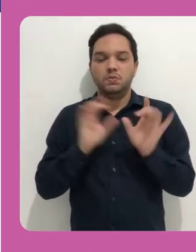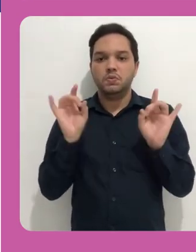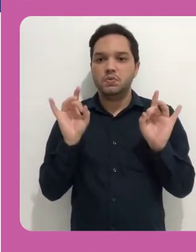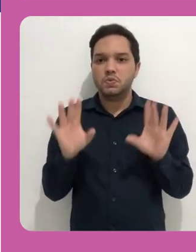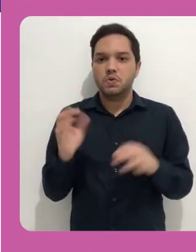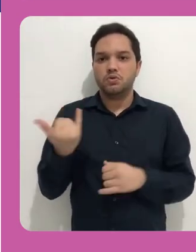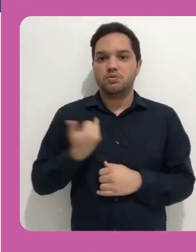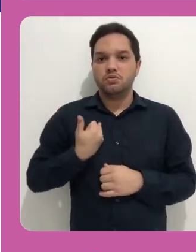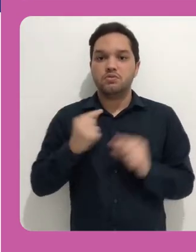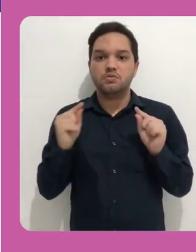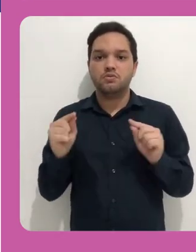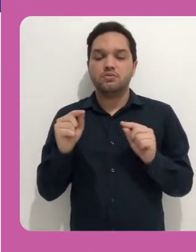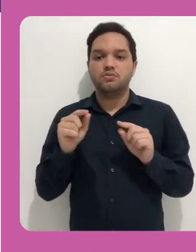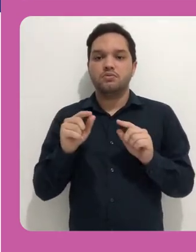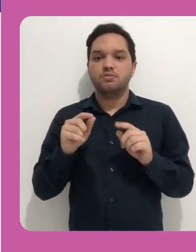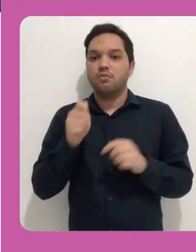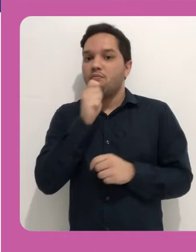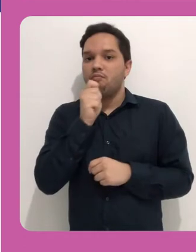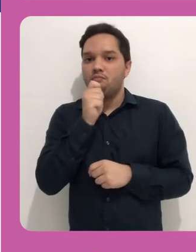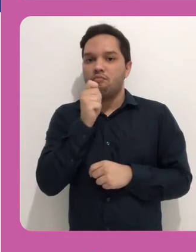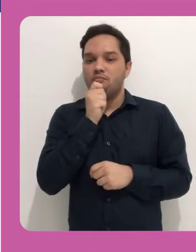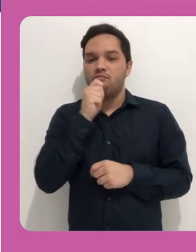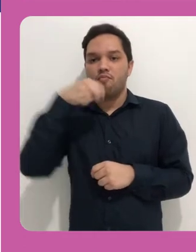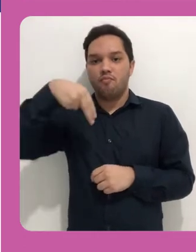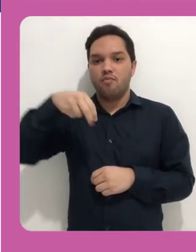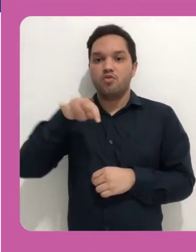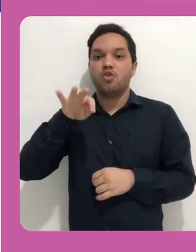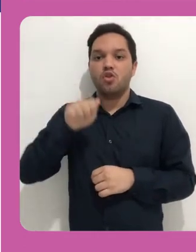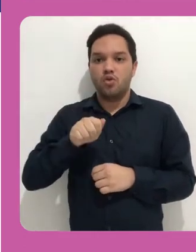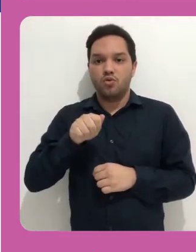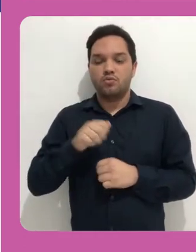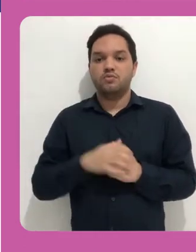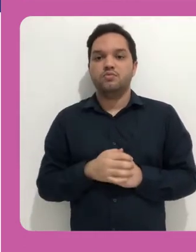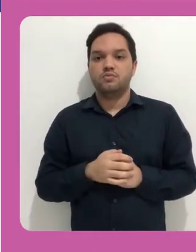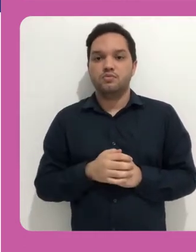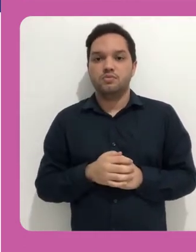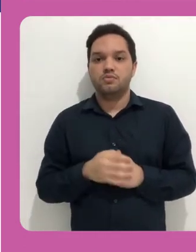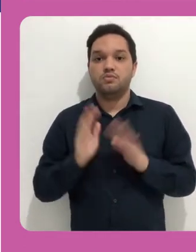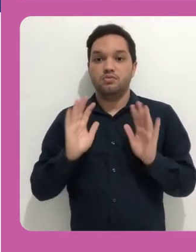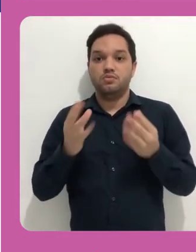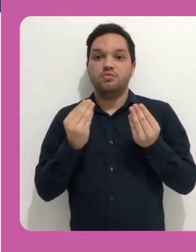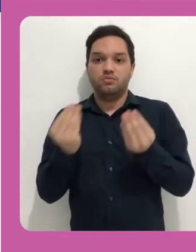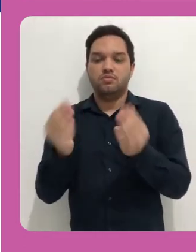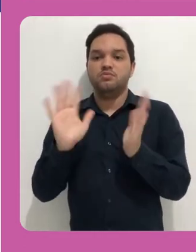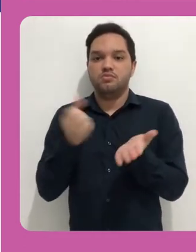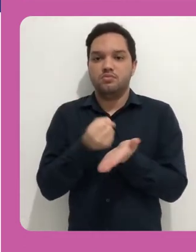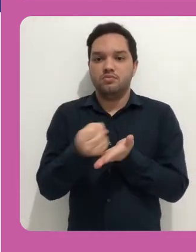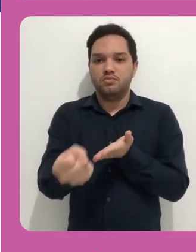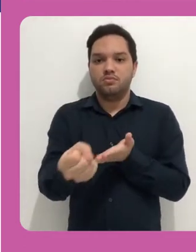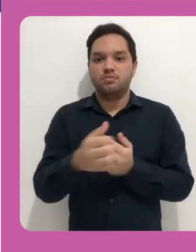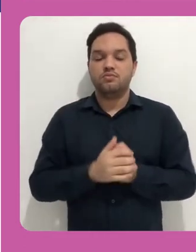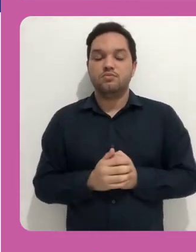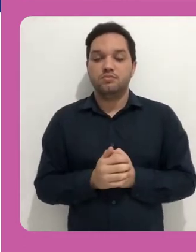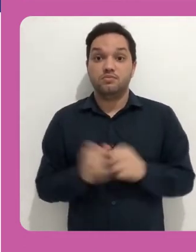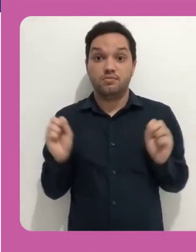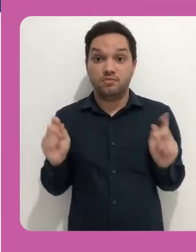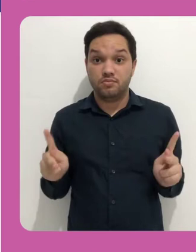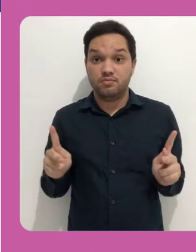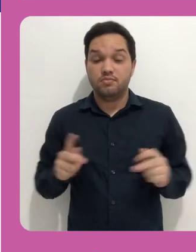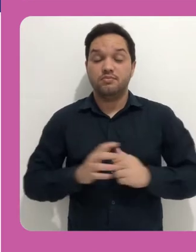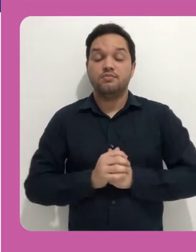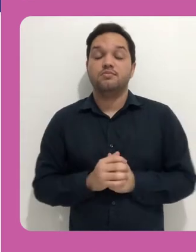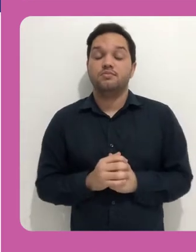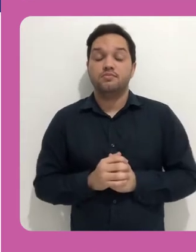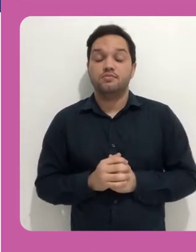a tarefa já foi entregue, já passou. Certo? Isso vai permitir que você